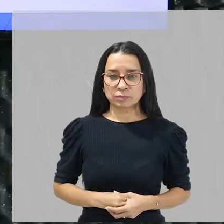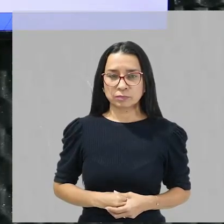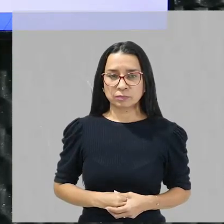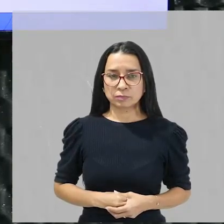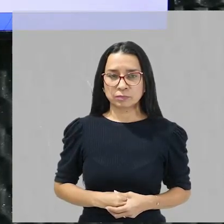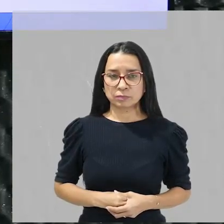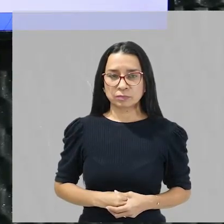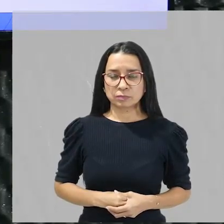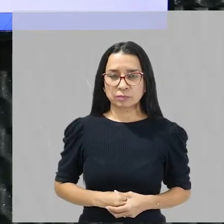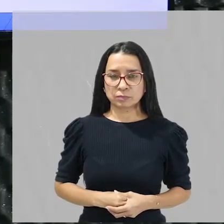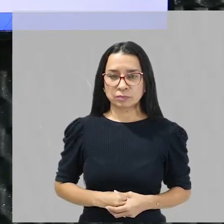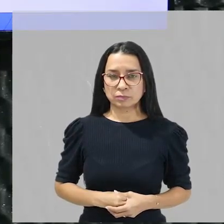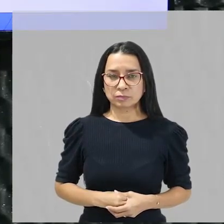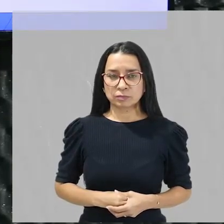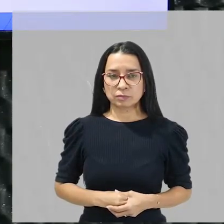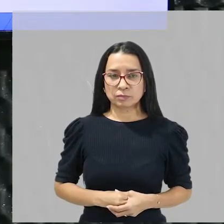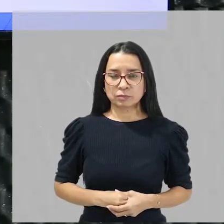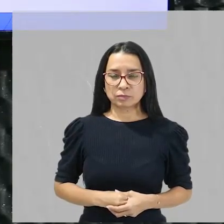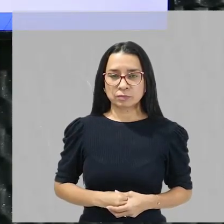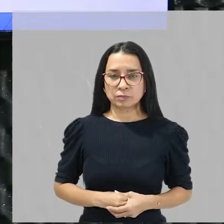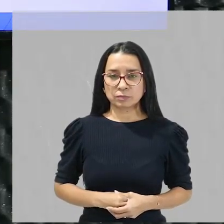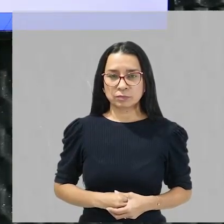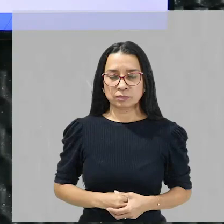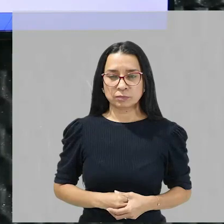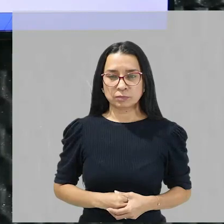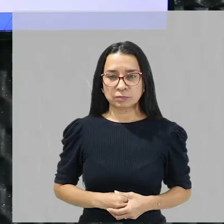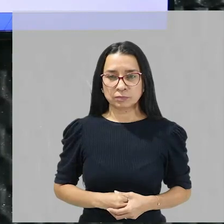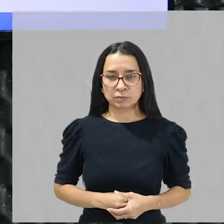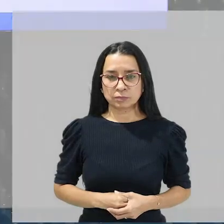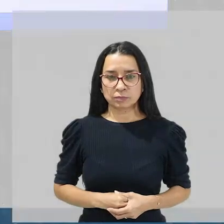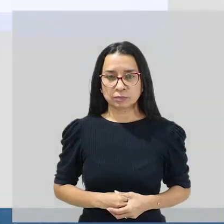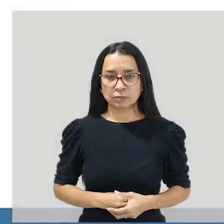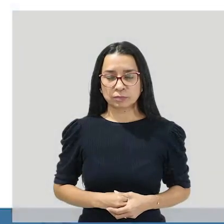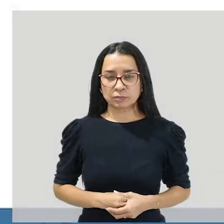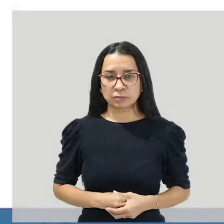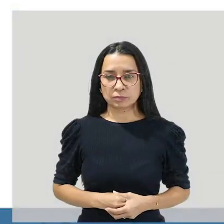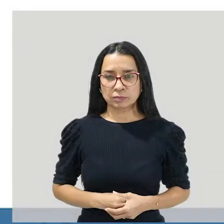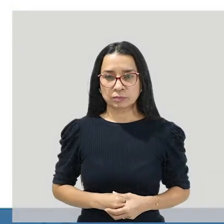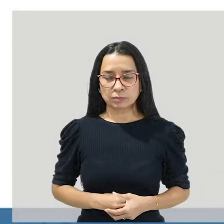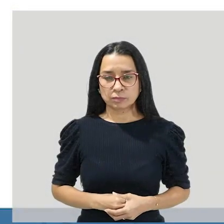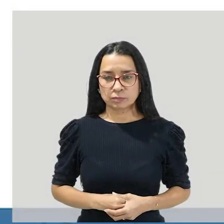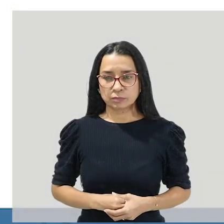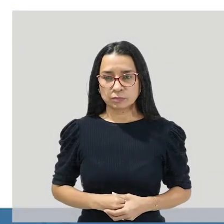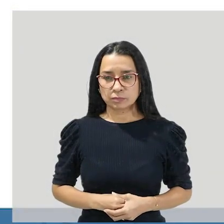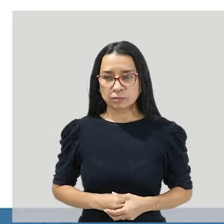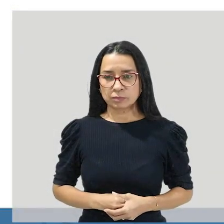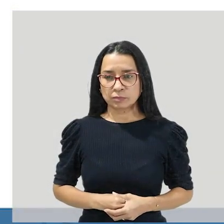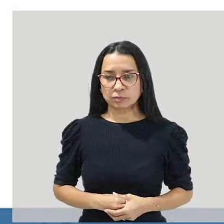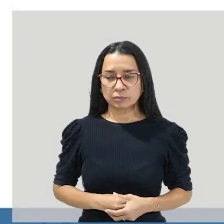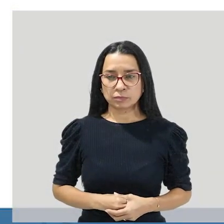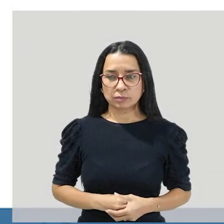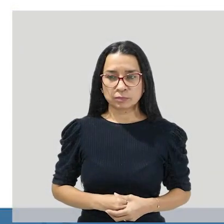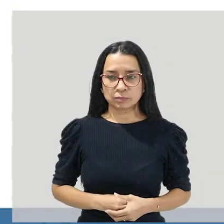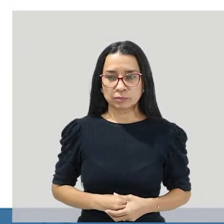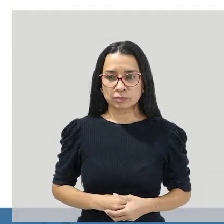positivas. Com base nos valores de x igual a log de R e y igual a